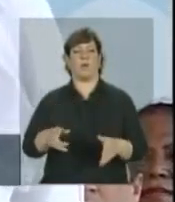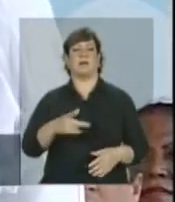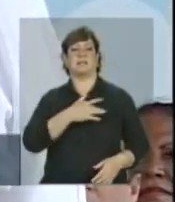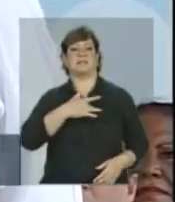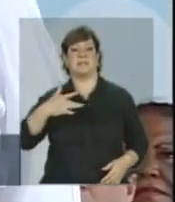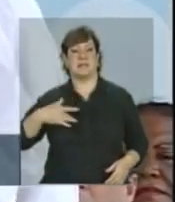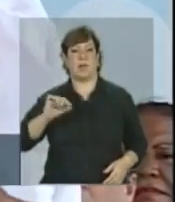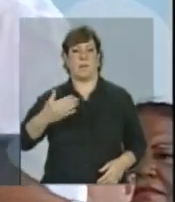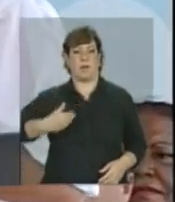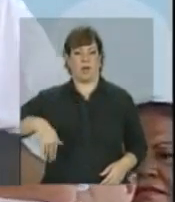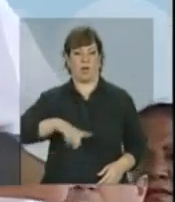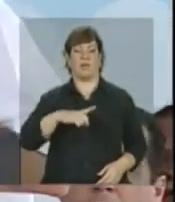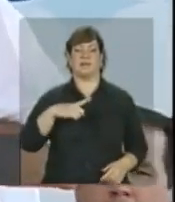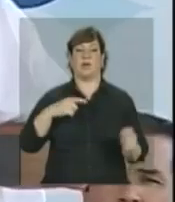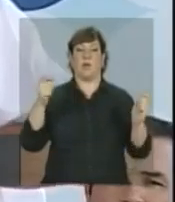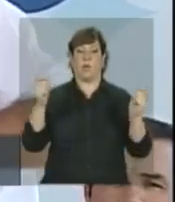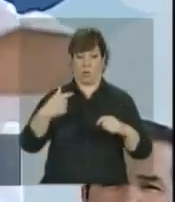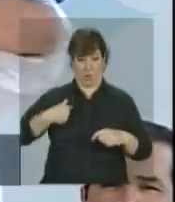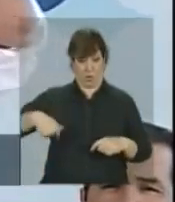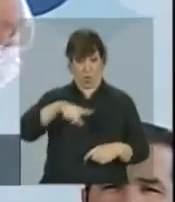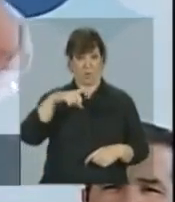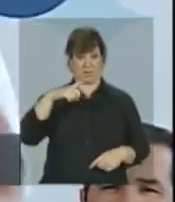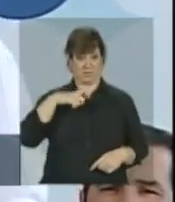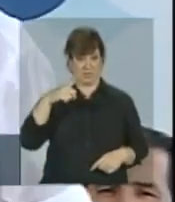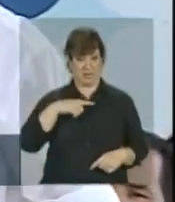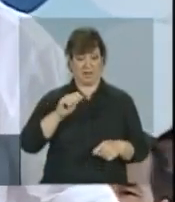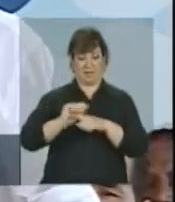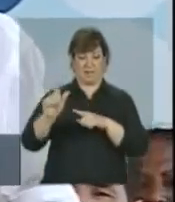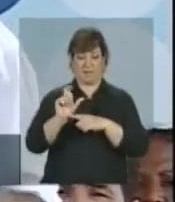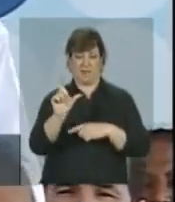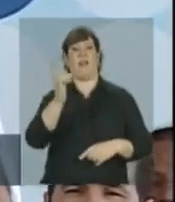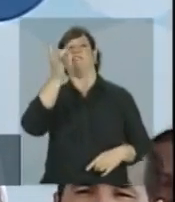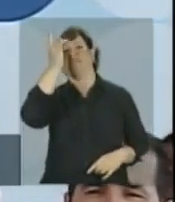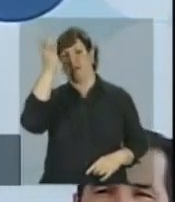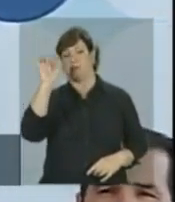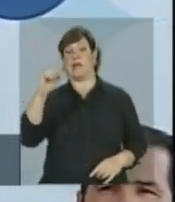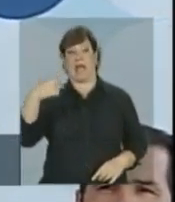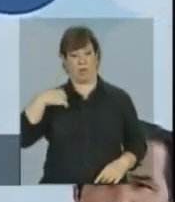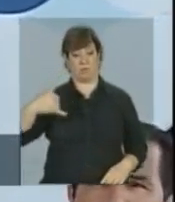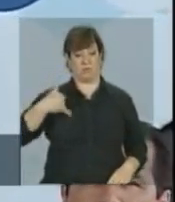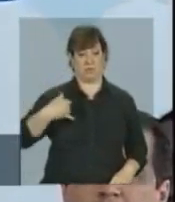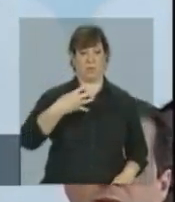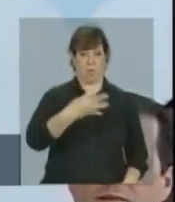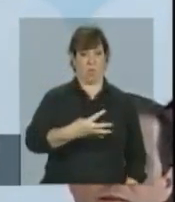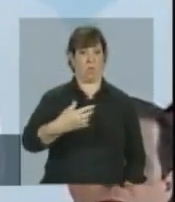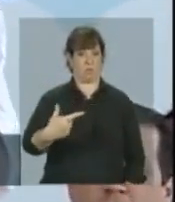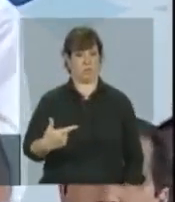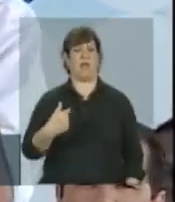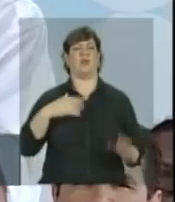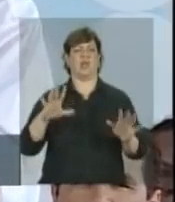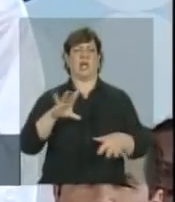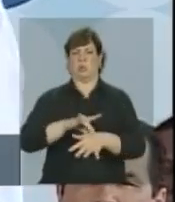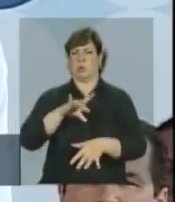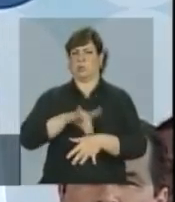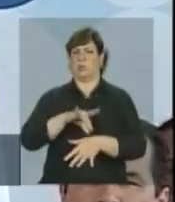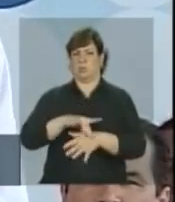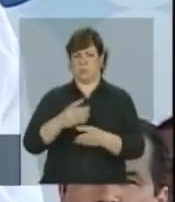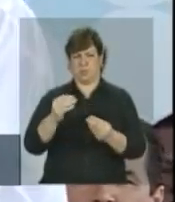que tem condições de ter plano de saúde. Eu tenho 42 anos, já fiquei doente 200 vezes na